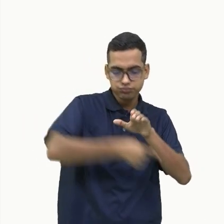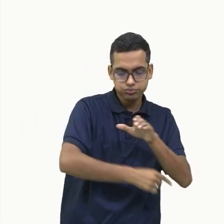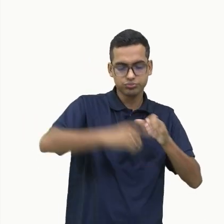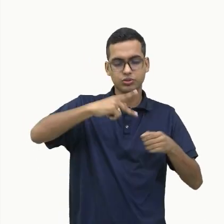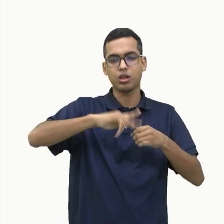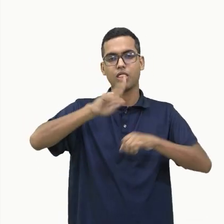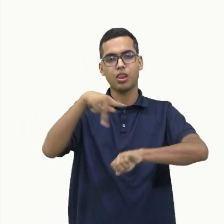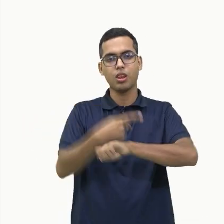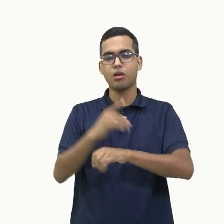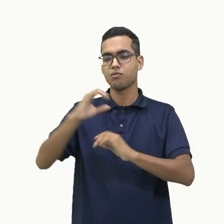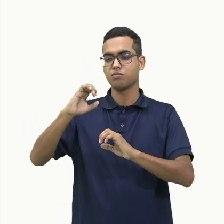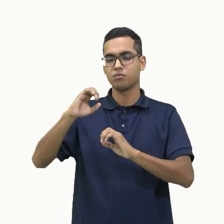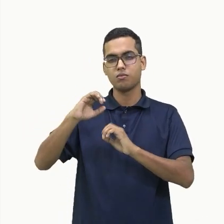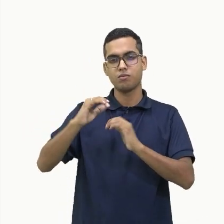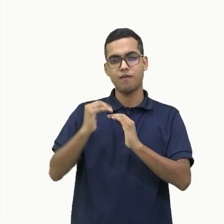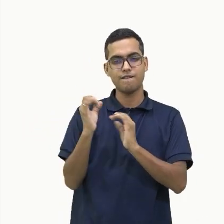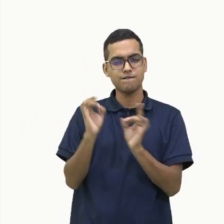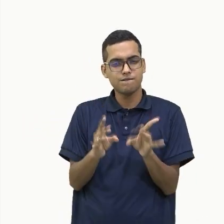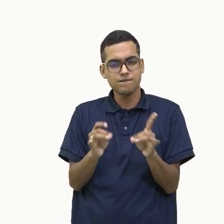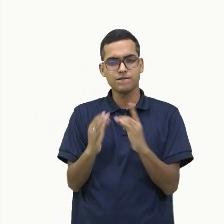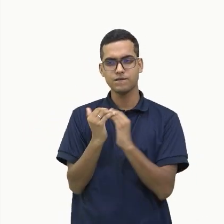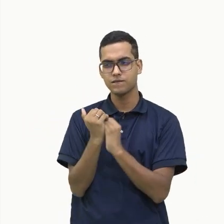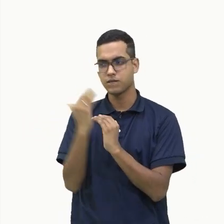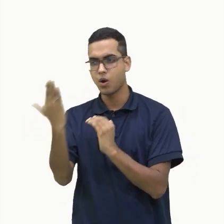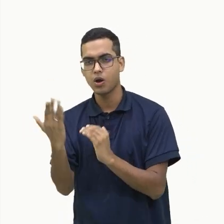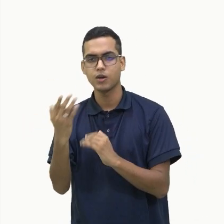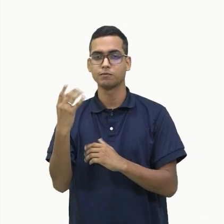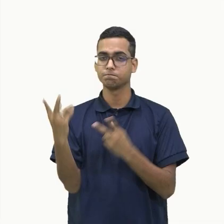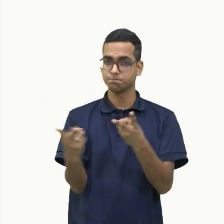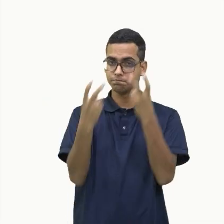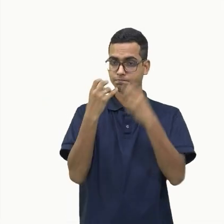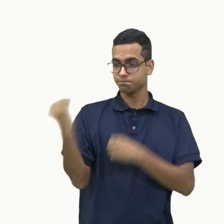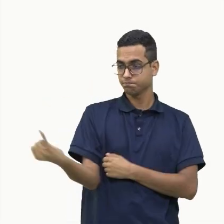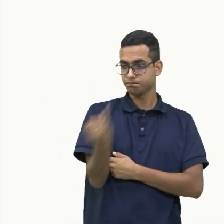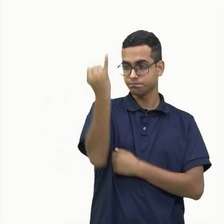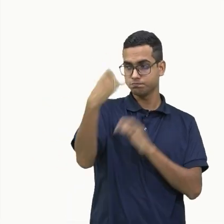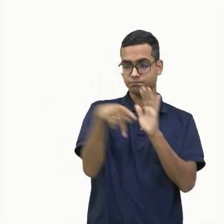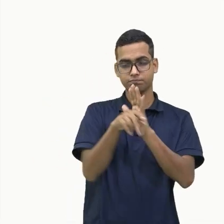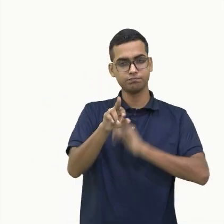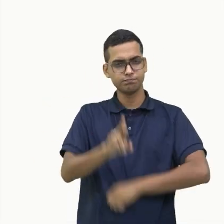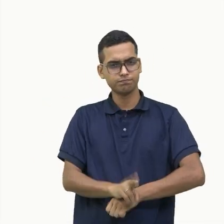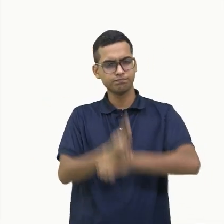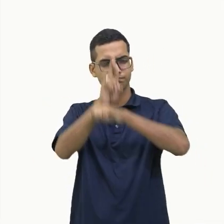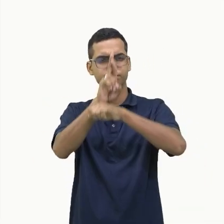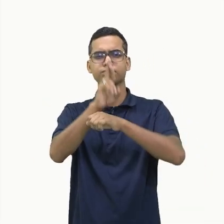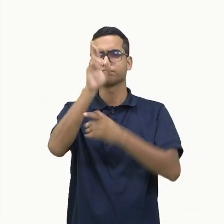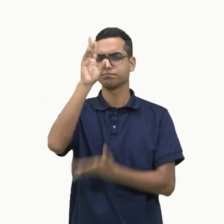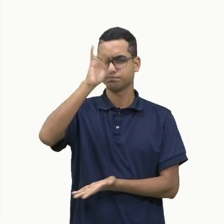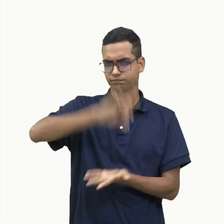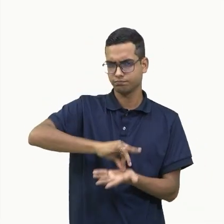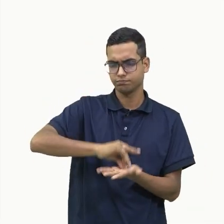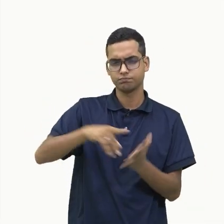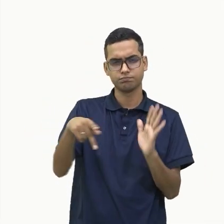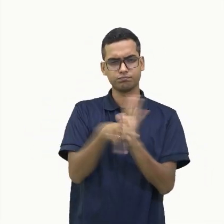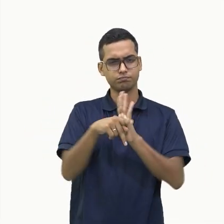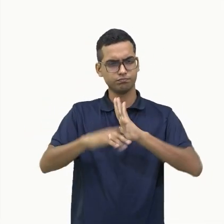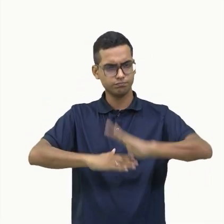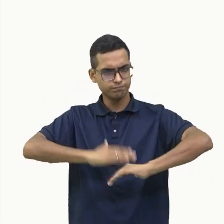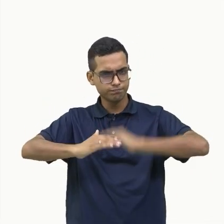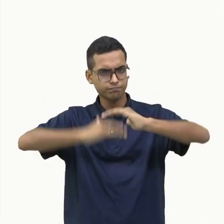a importância desses recursos minerais para essa região, para melhorar principalmente o